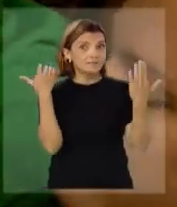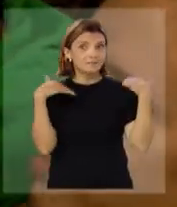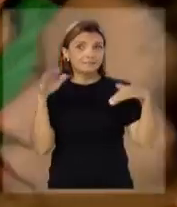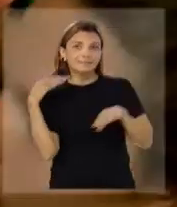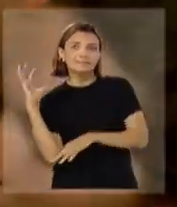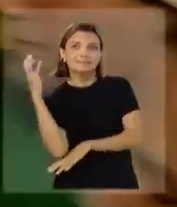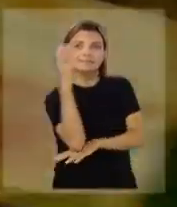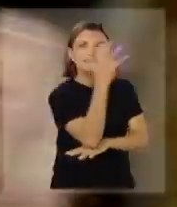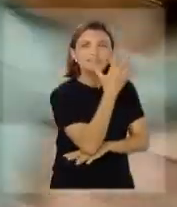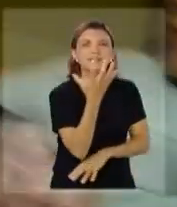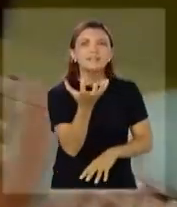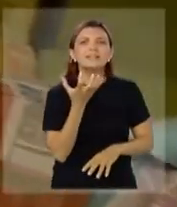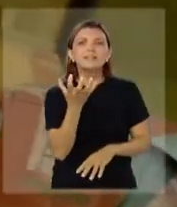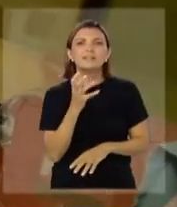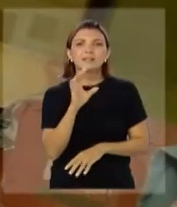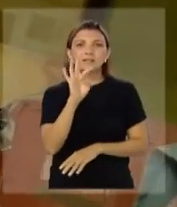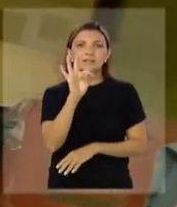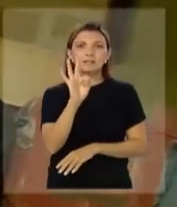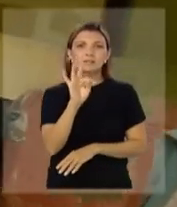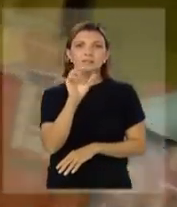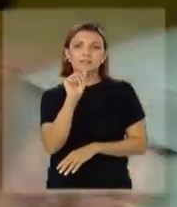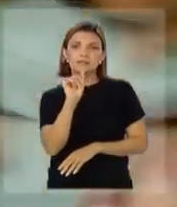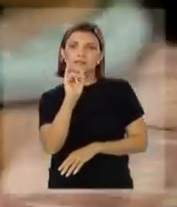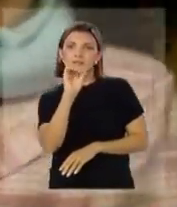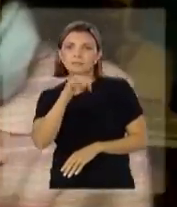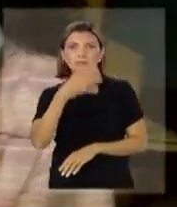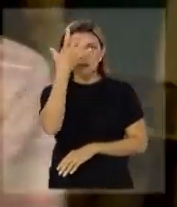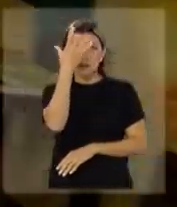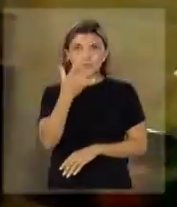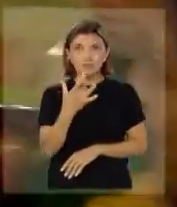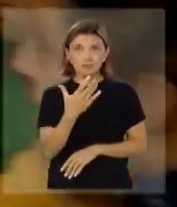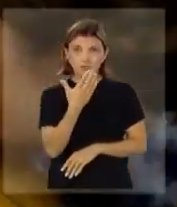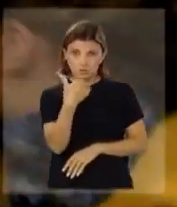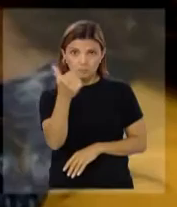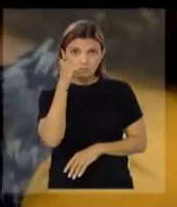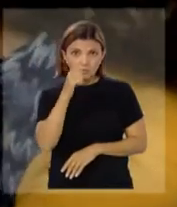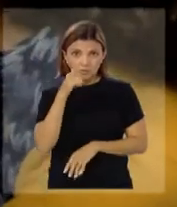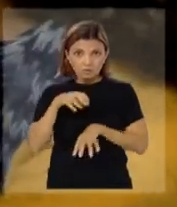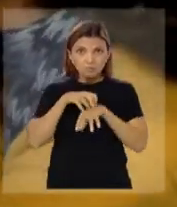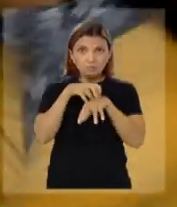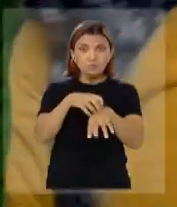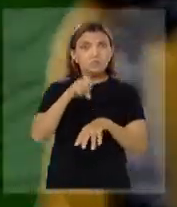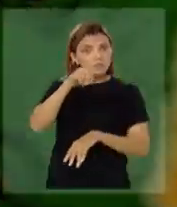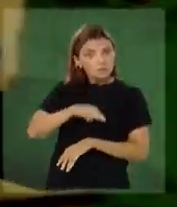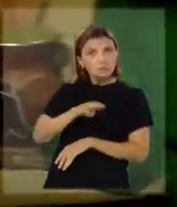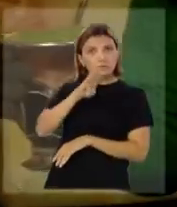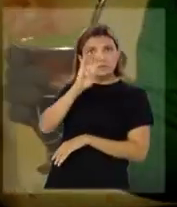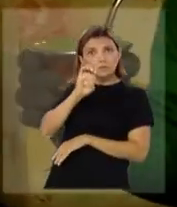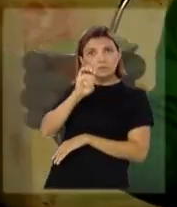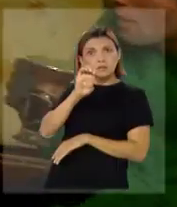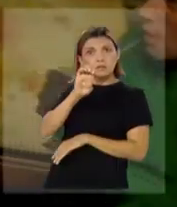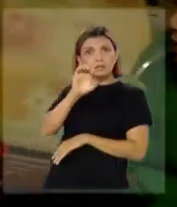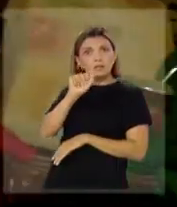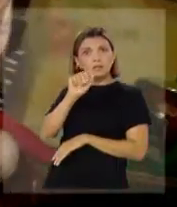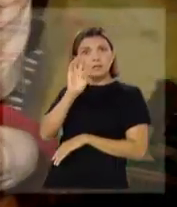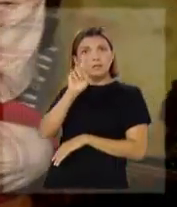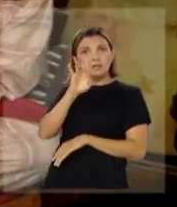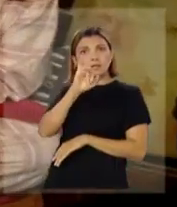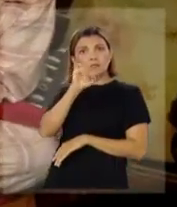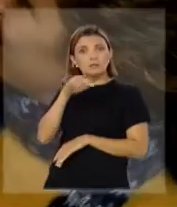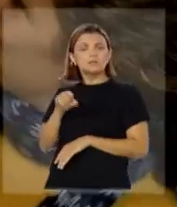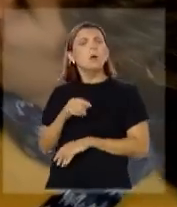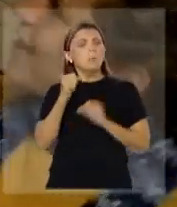passeio na reserva. É, na estação ecológica do Taim. Eba, e a guia vem buscar a gente? Vem, o nome dela é Beatriz. Pode chamar de